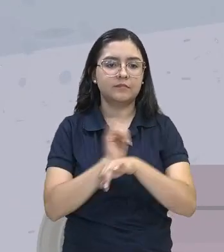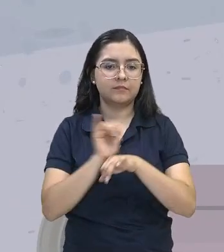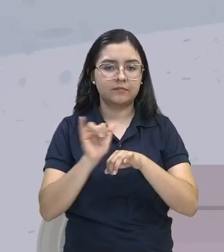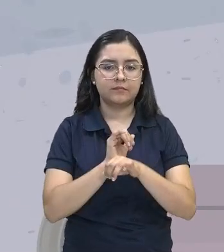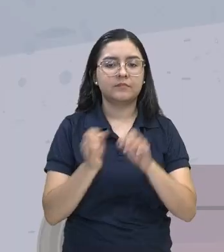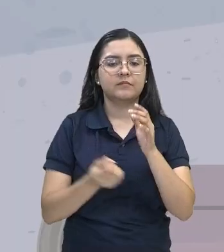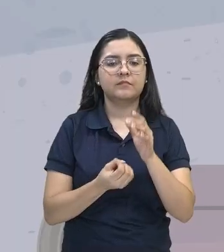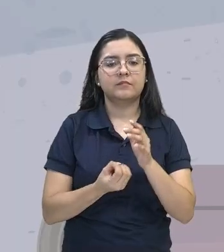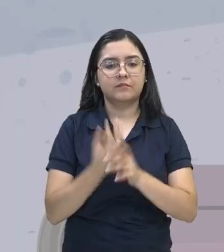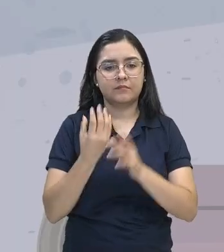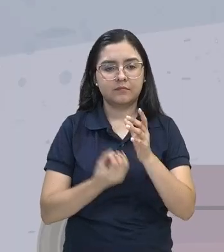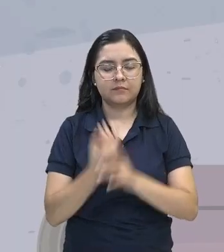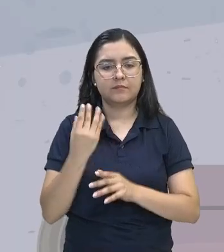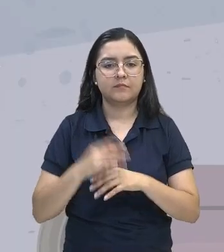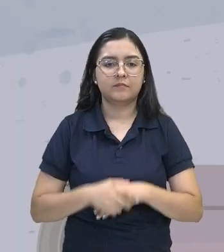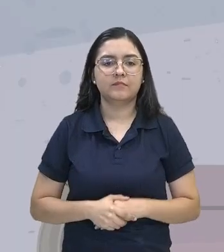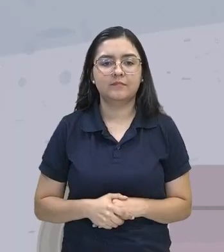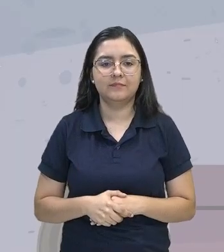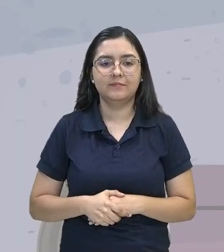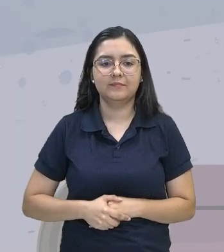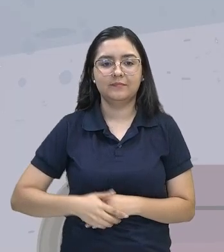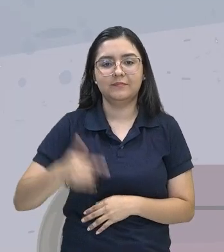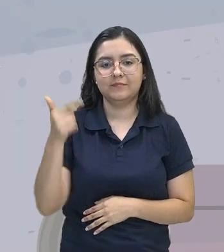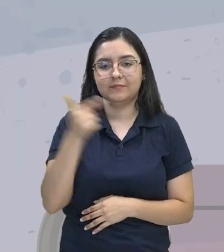segunda metade do século